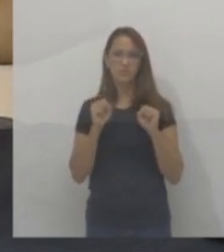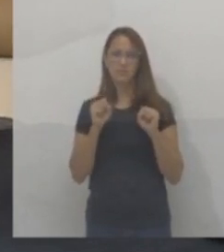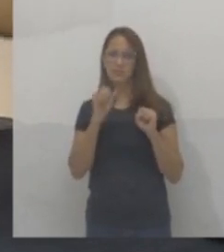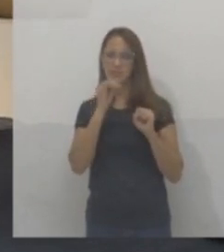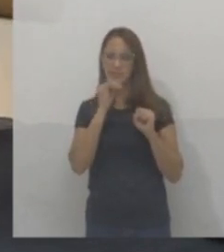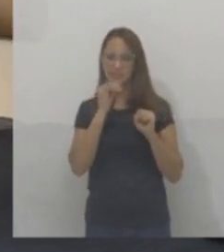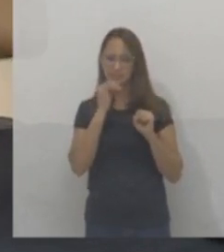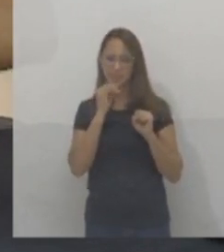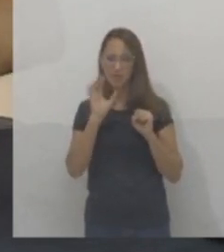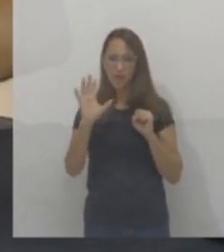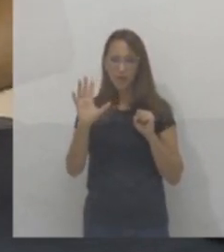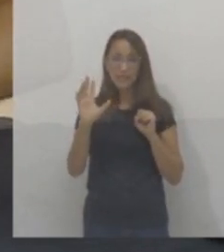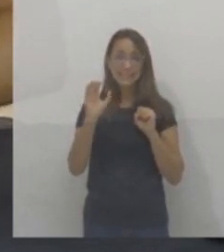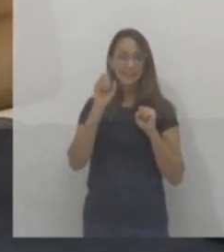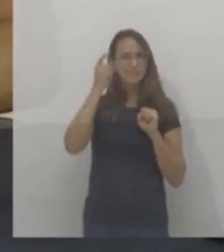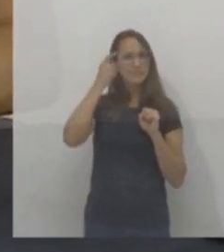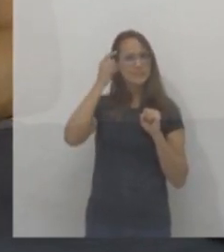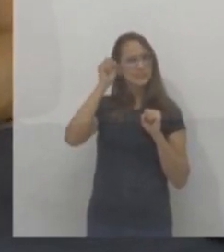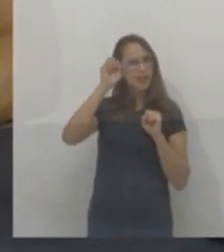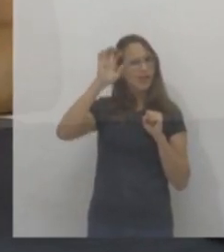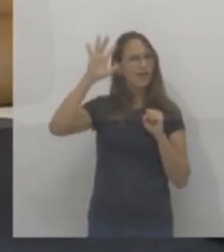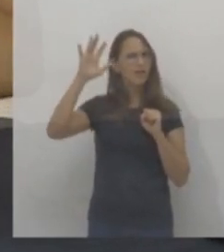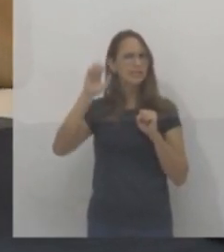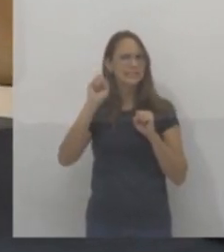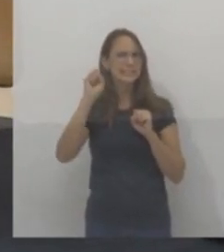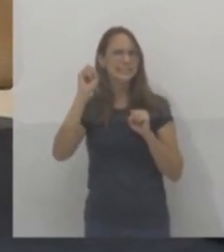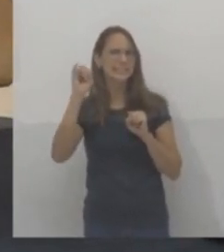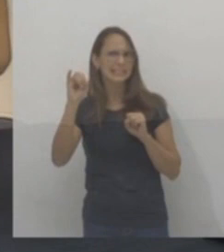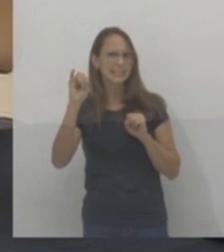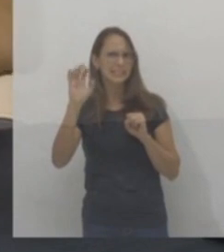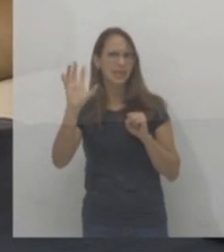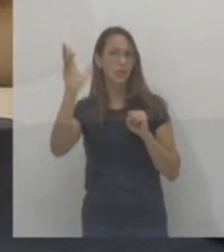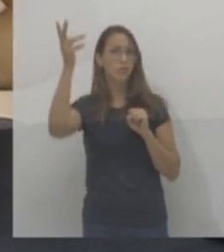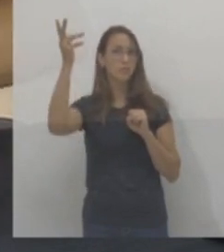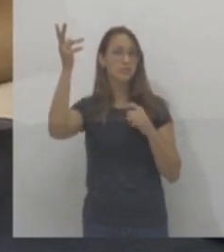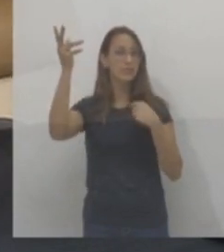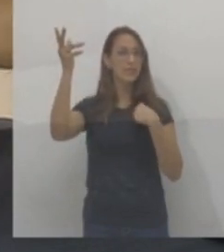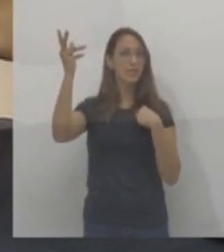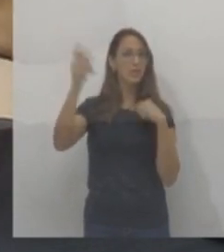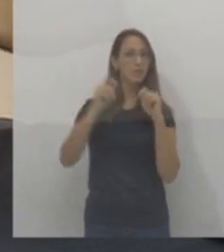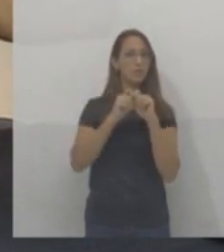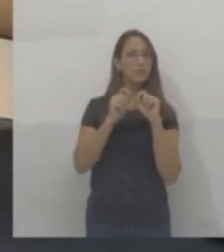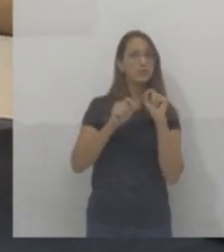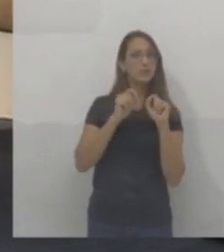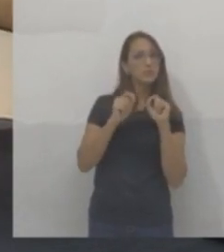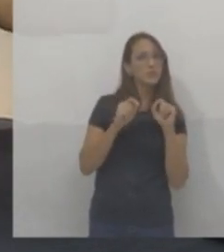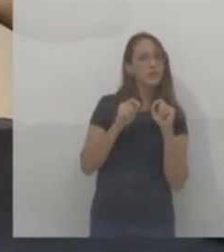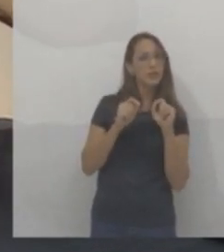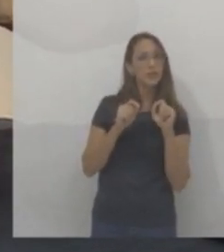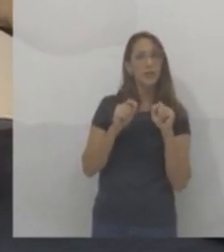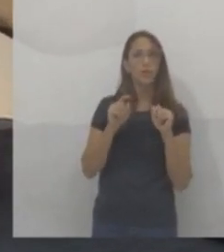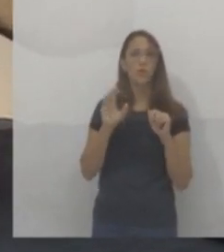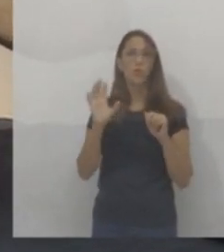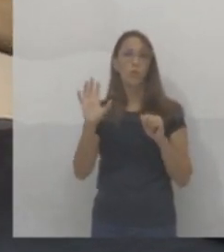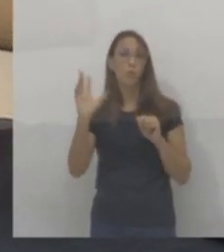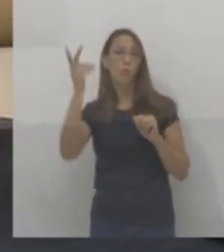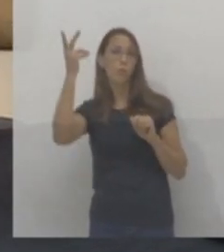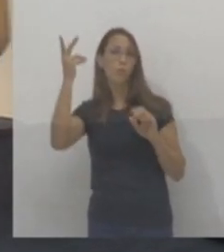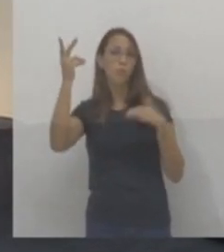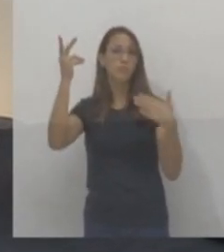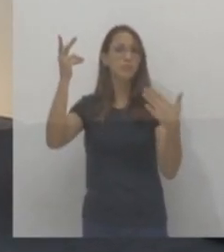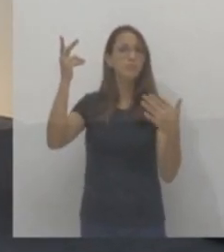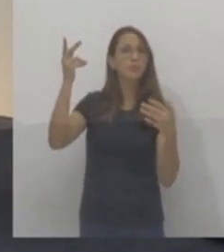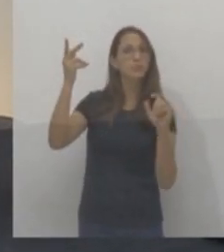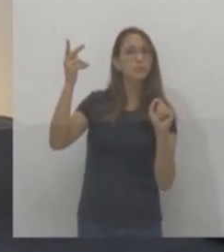tenha uma situação no futuro. If we clean the oceans, foi apresentado, né? Uma frase. If we clean the oceans,